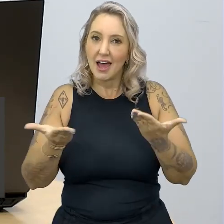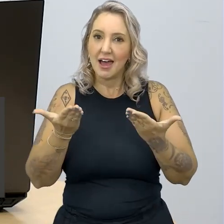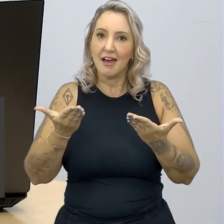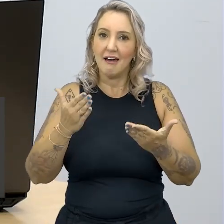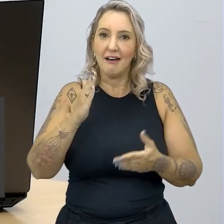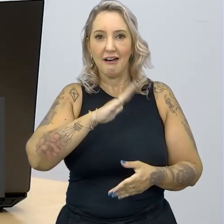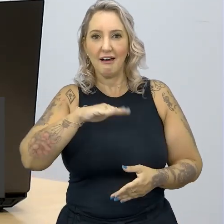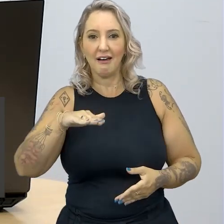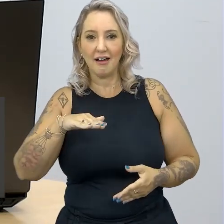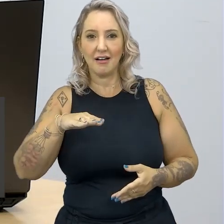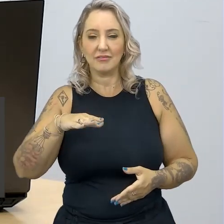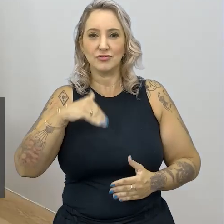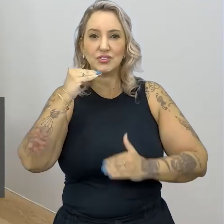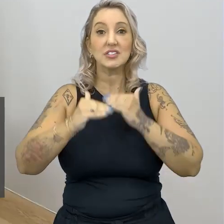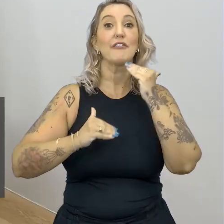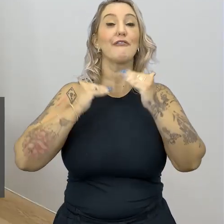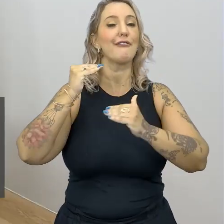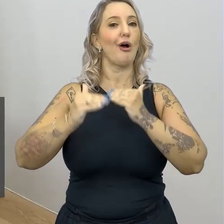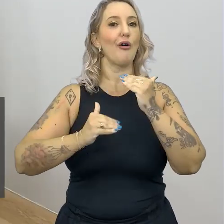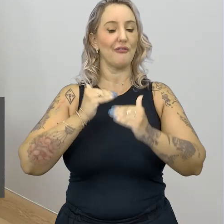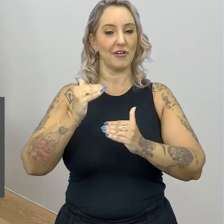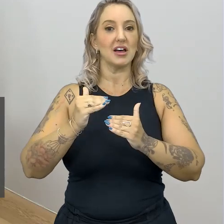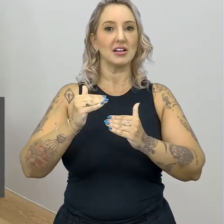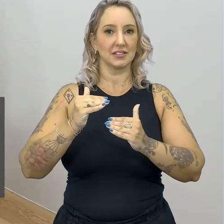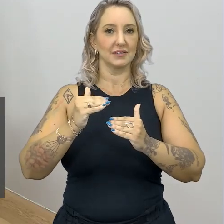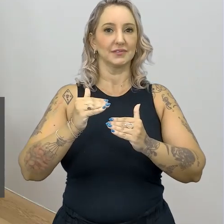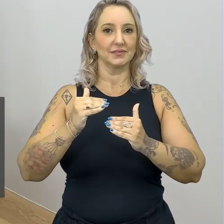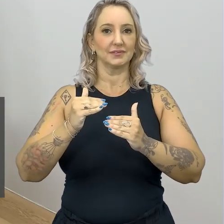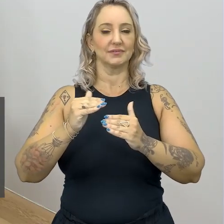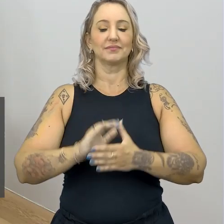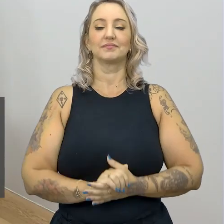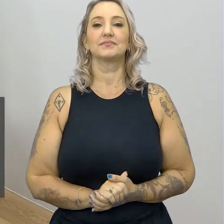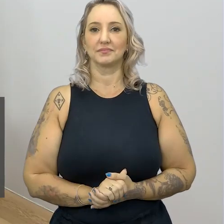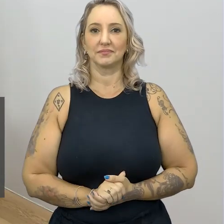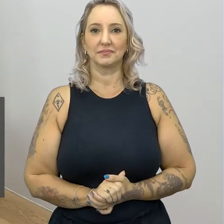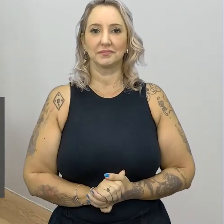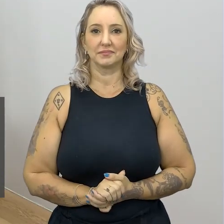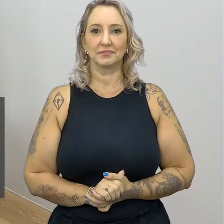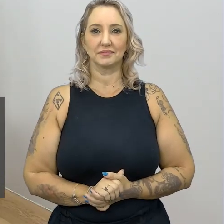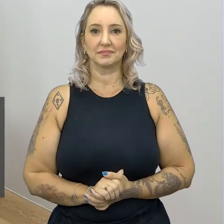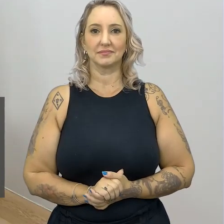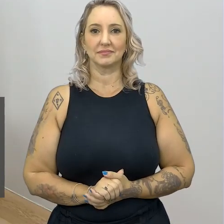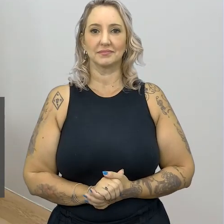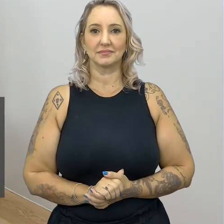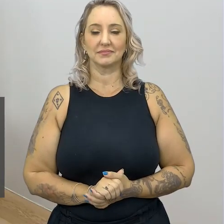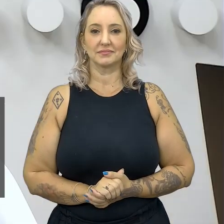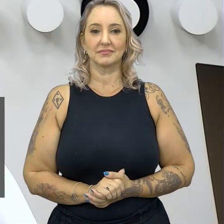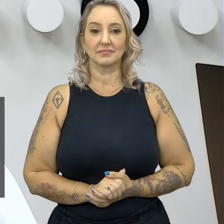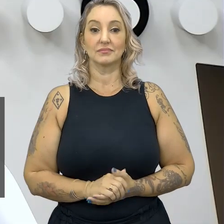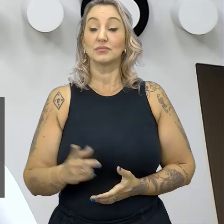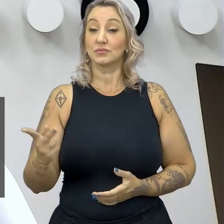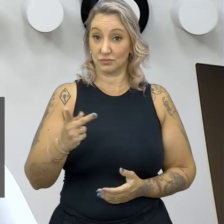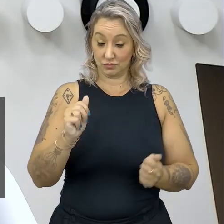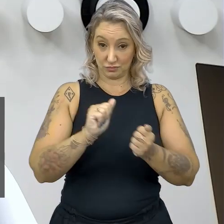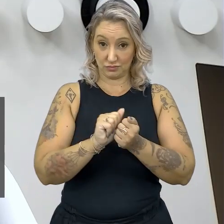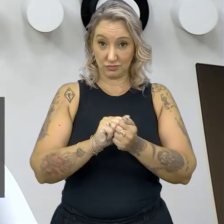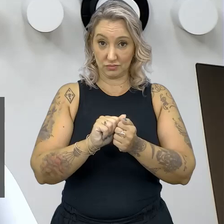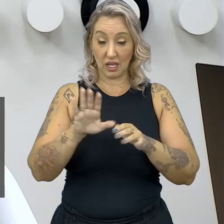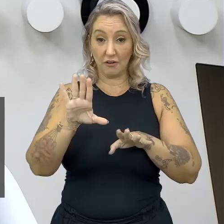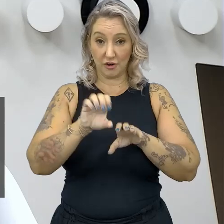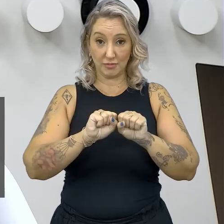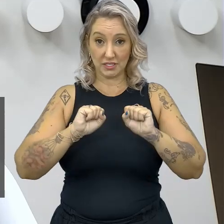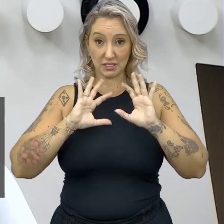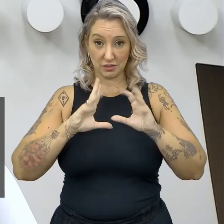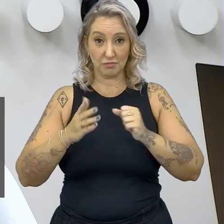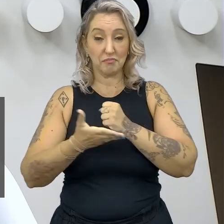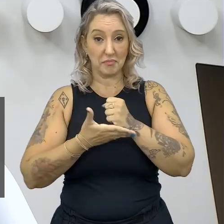o estudante seja... Desenvolva, seja consolidado aí pelo estudante. E sempre os dois juntos, né? Tanto a formação geral básica